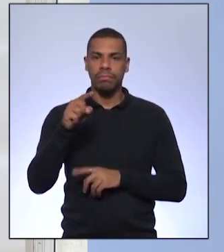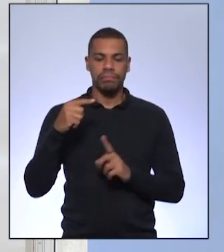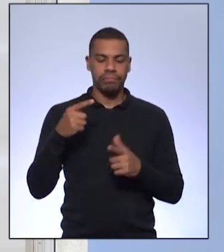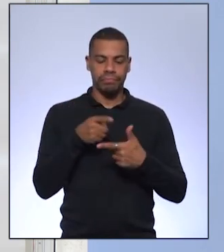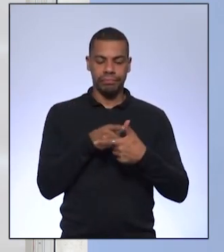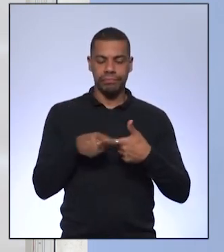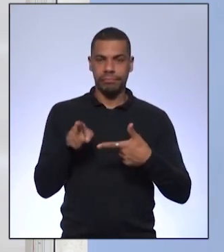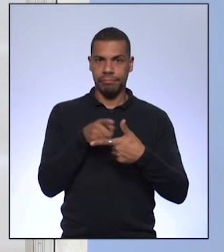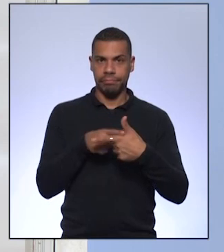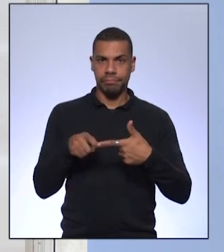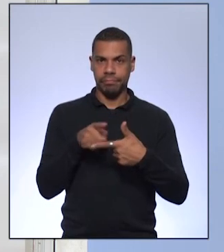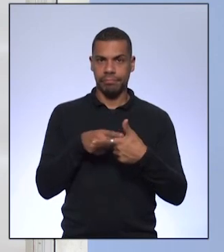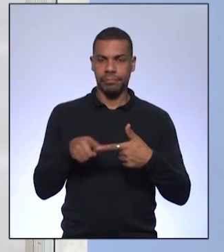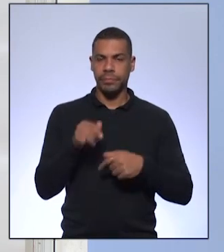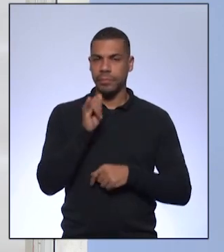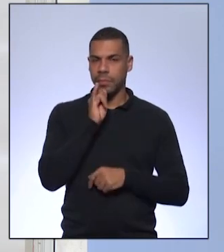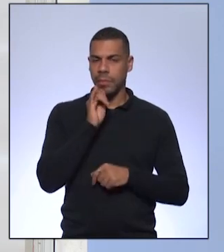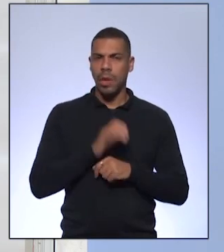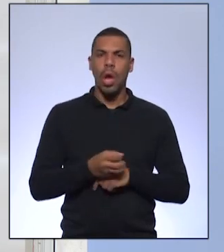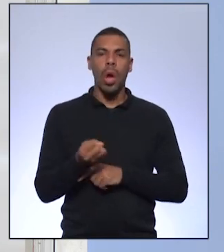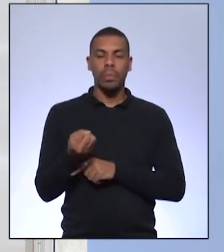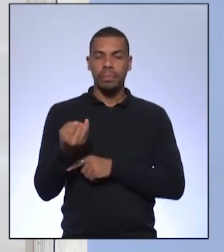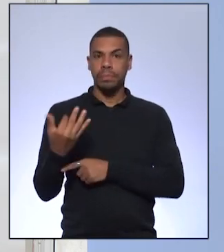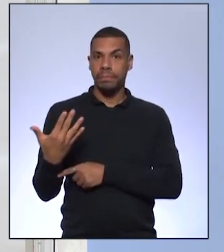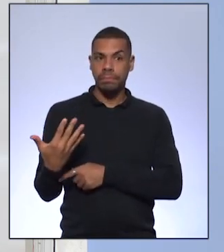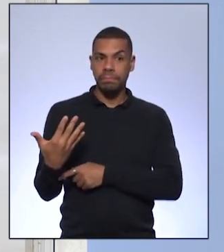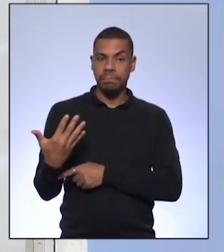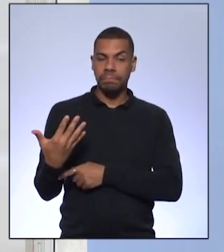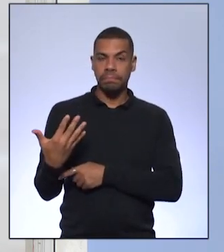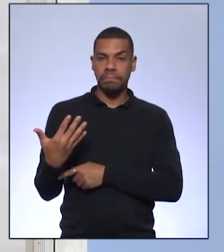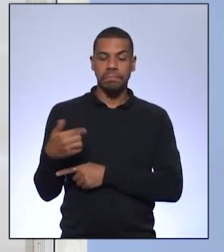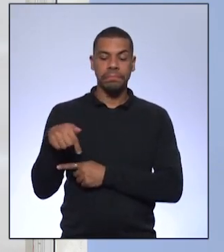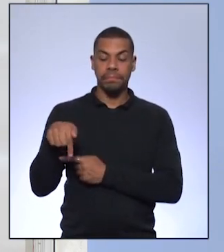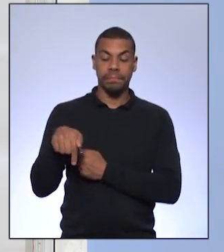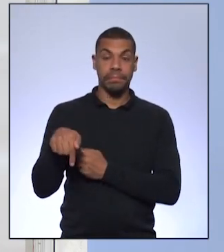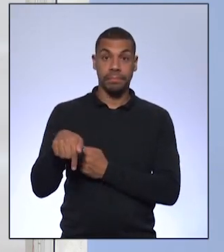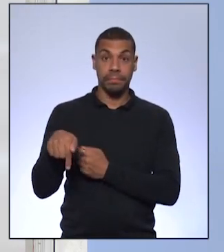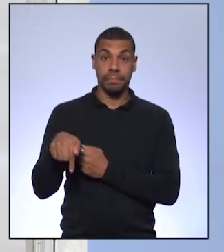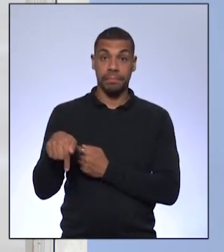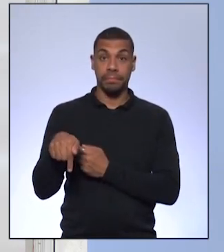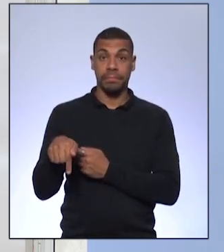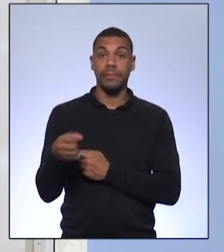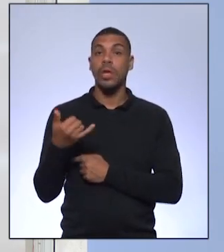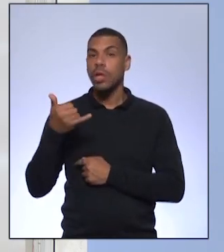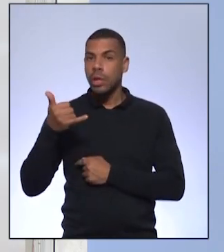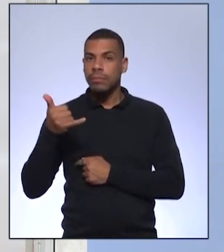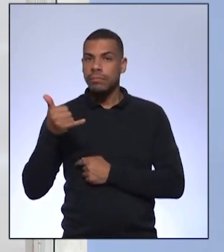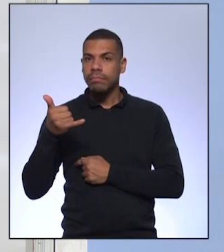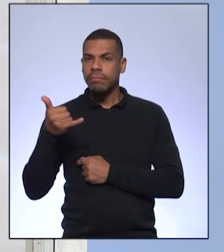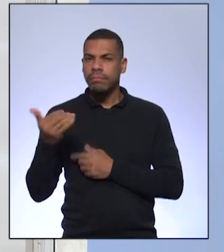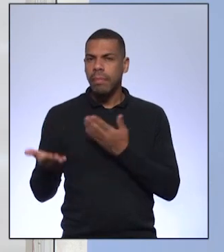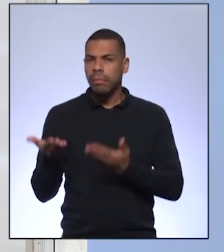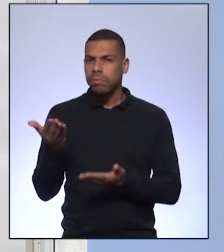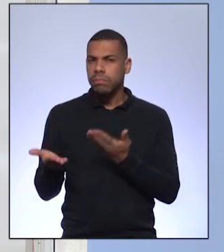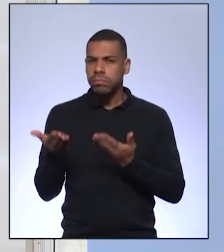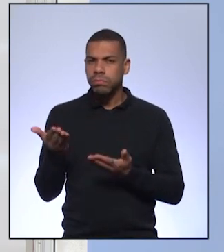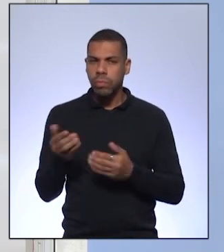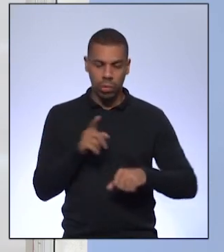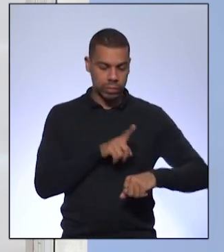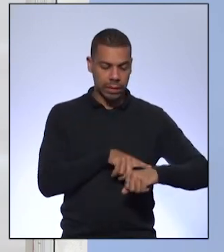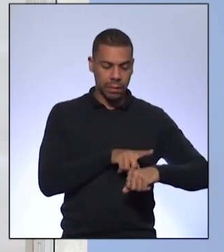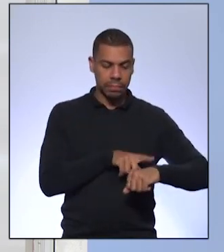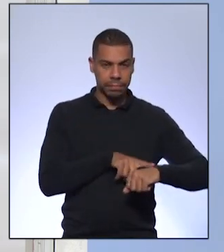bem? Então, a gente poderia dizer assim, ó, a quantidade que eu chamei de Q aqui de celulares é proporcional ao